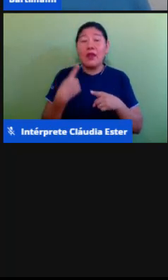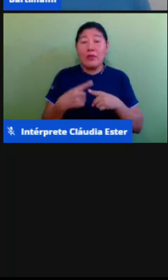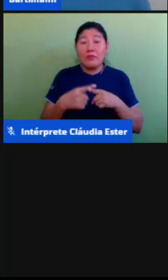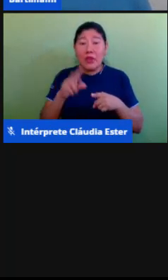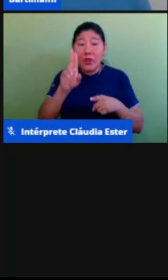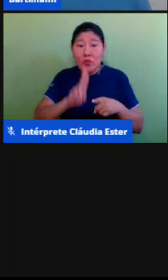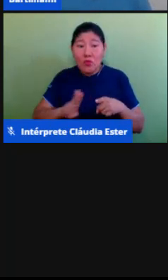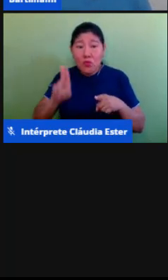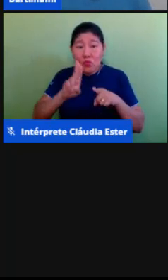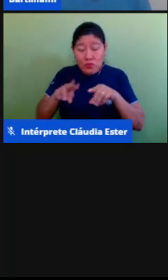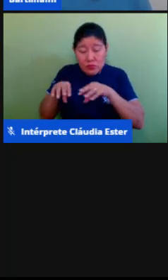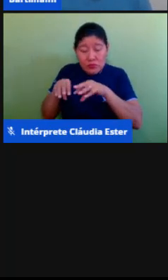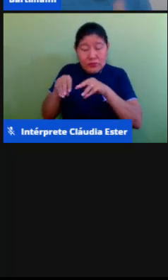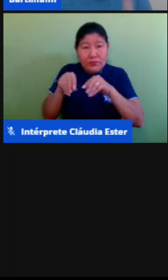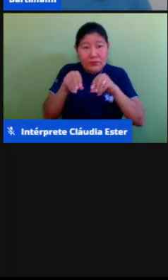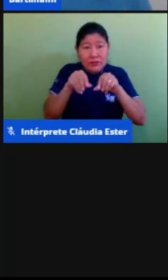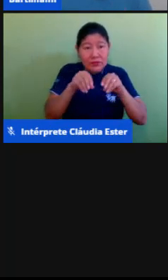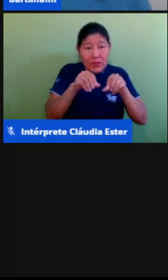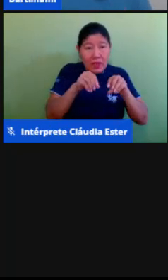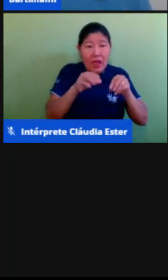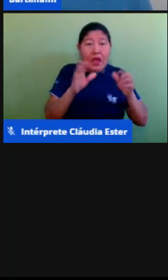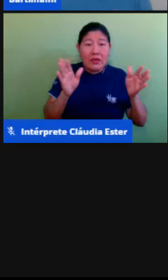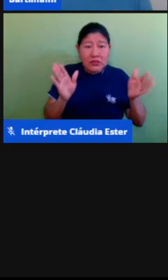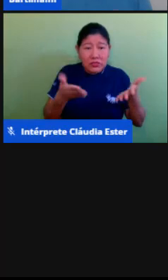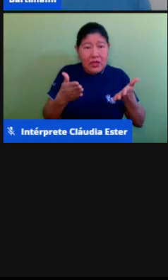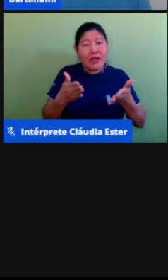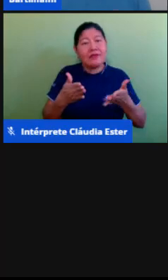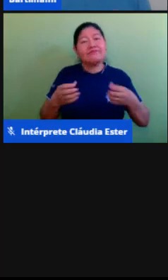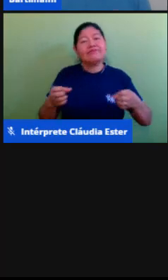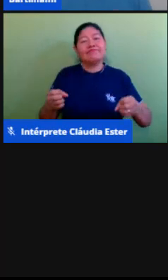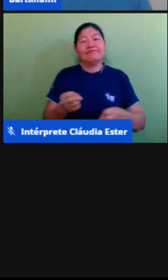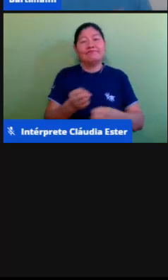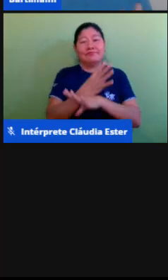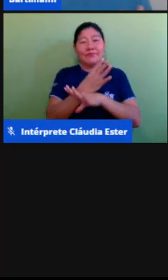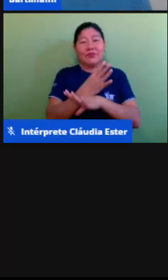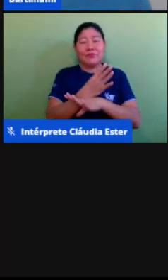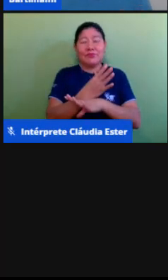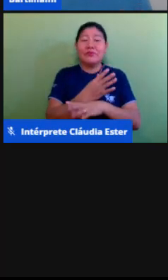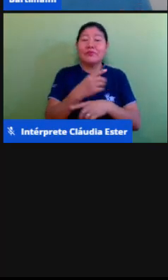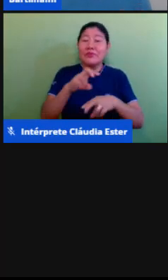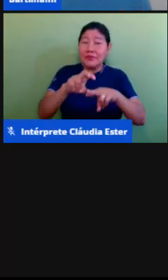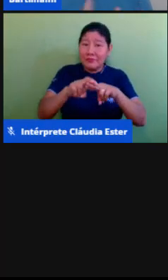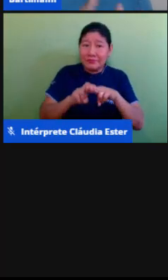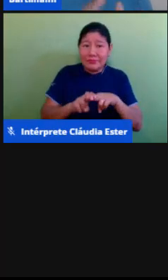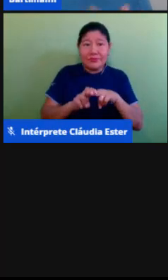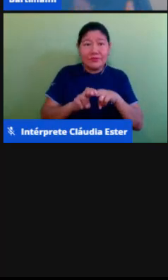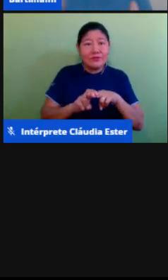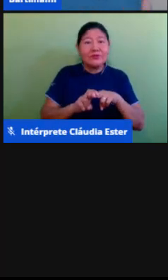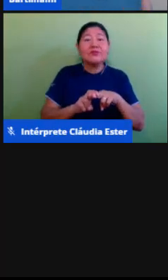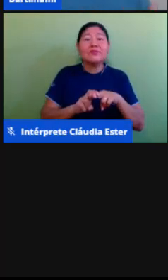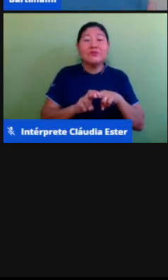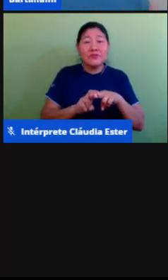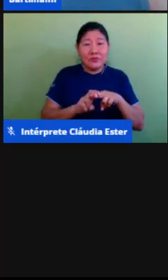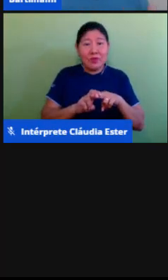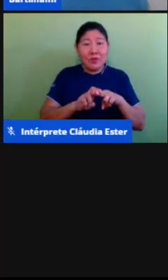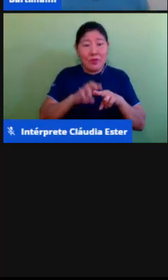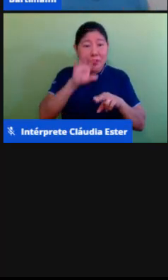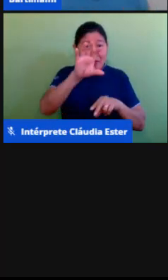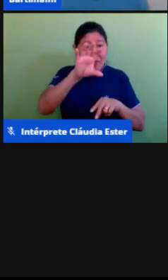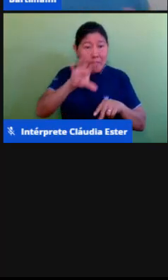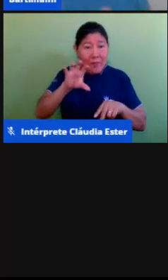já para essas cores, né? Então, o Map Bioma segue essa convenção e já tem uma